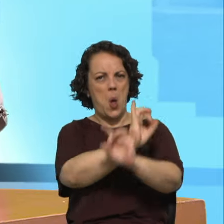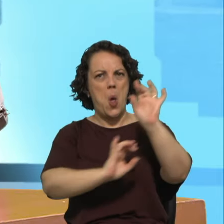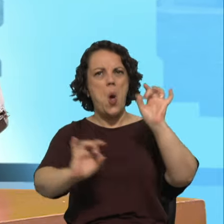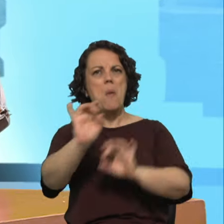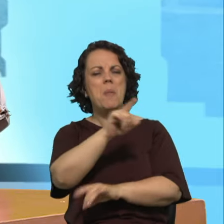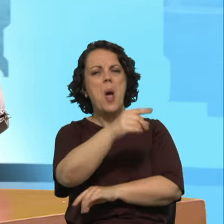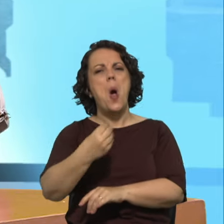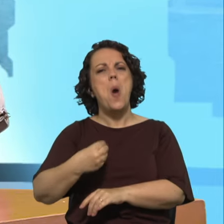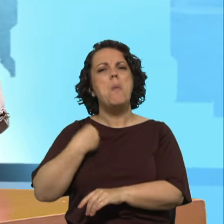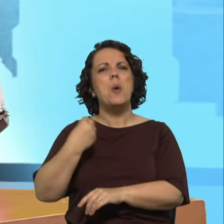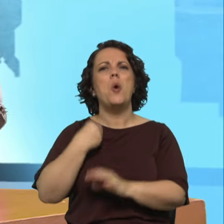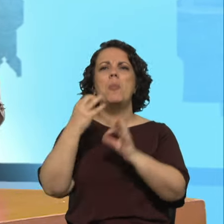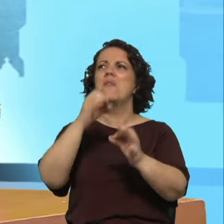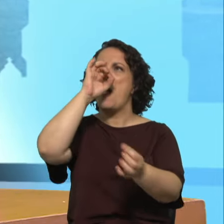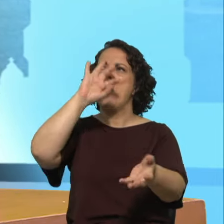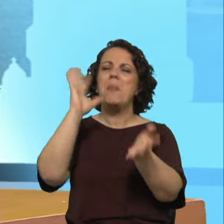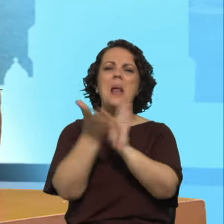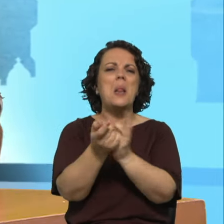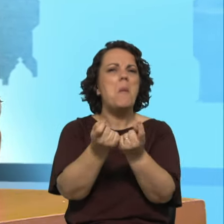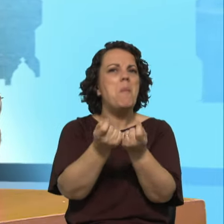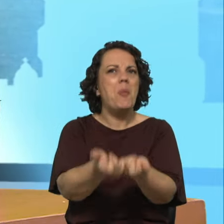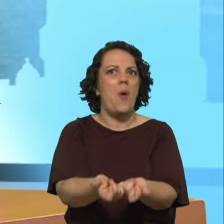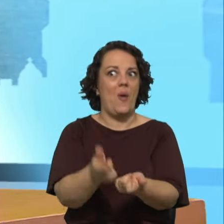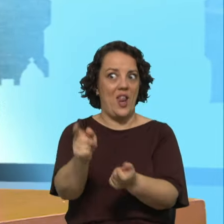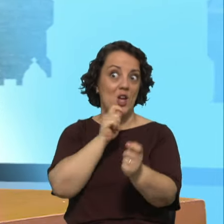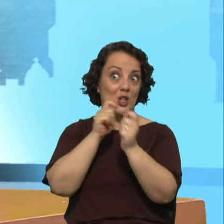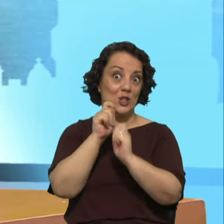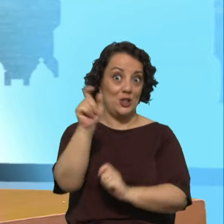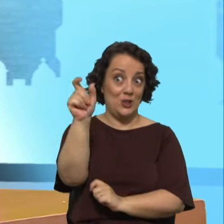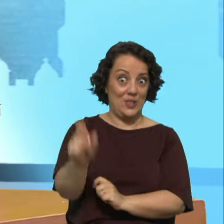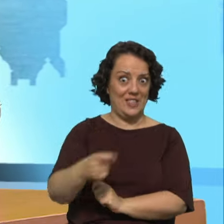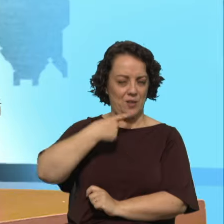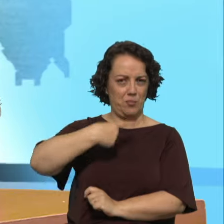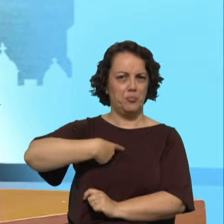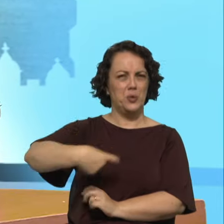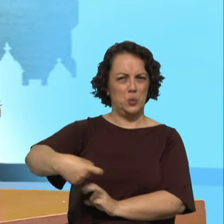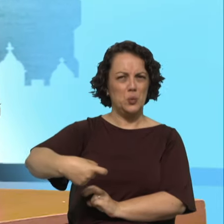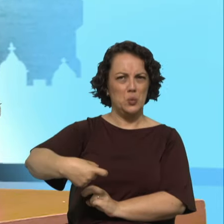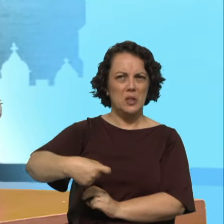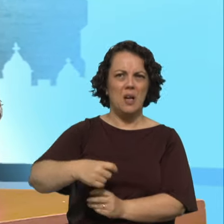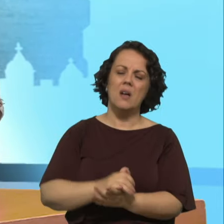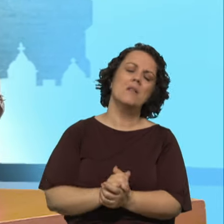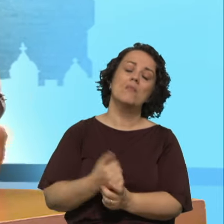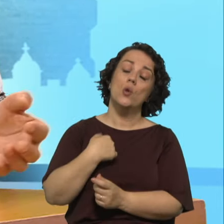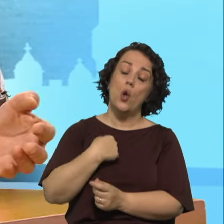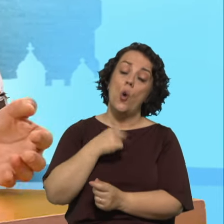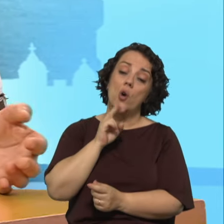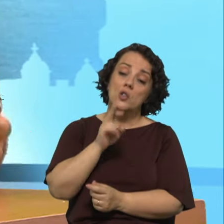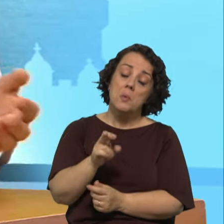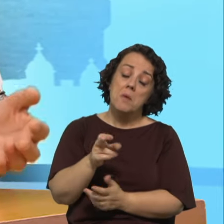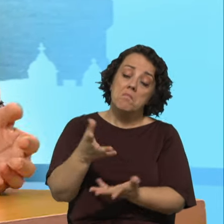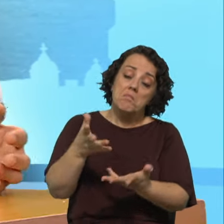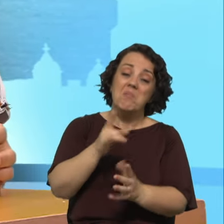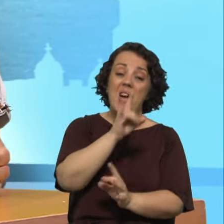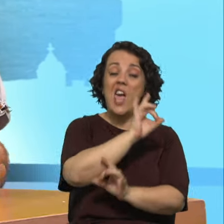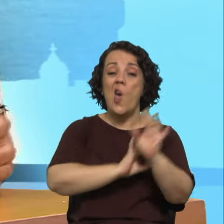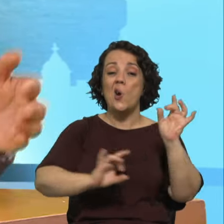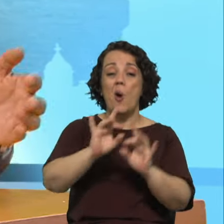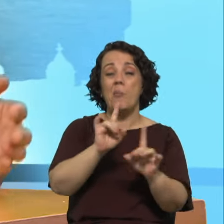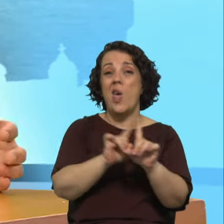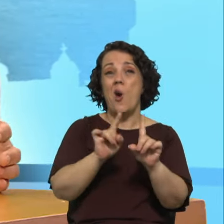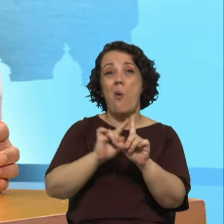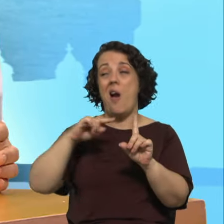preocupação ecológica portanto era a jornalista era uma senhora que me fazia essa questão e eu disse bom na Europa é um bocadinho como em todo o lado